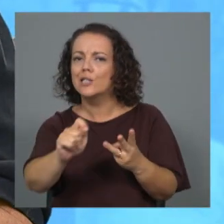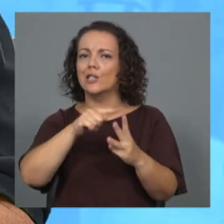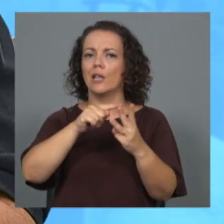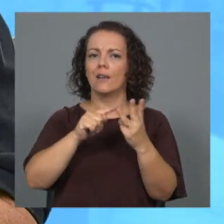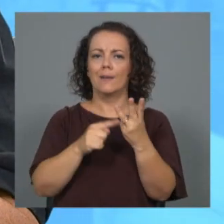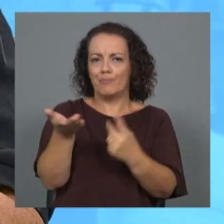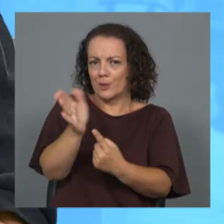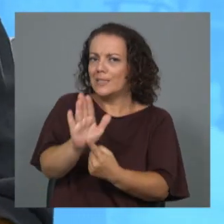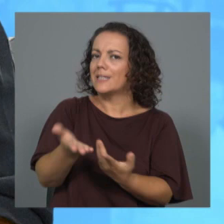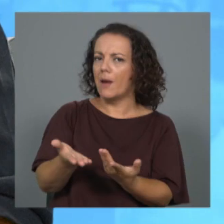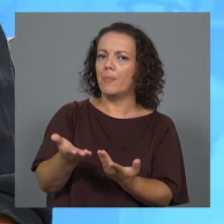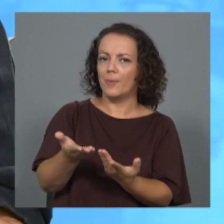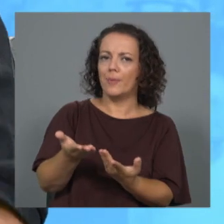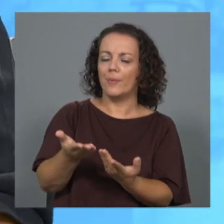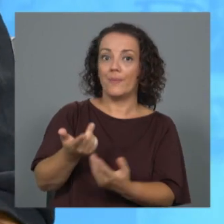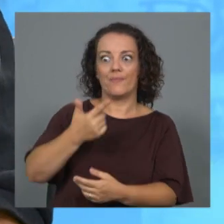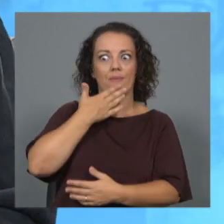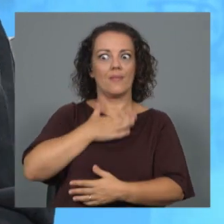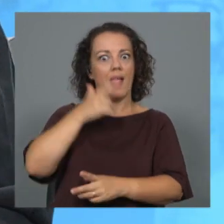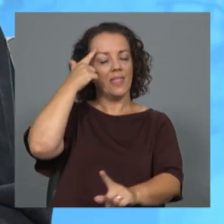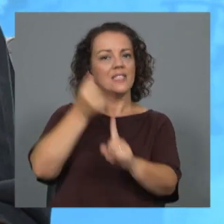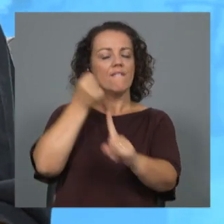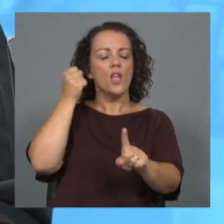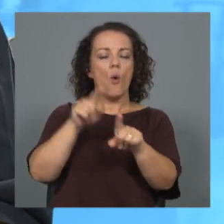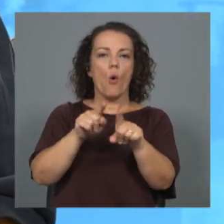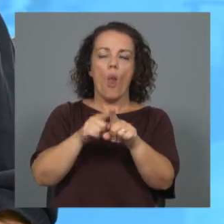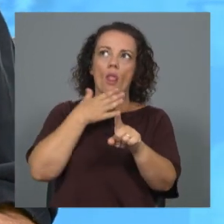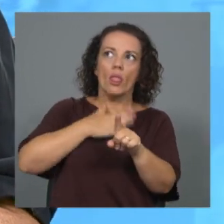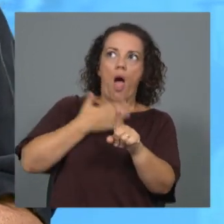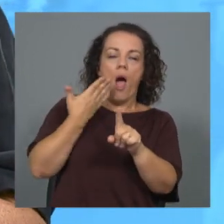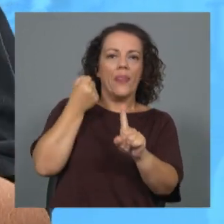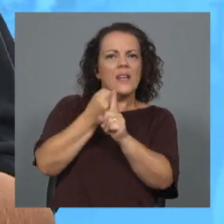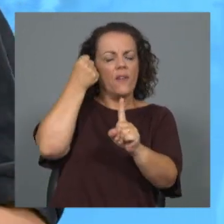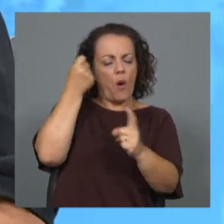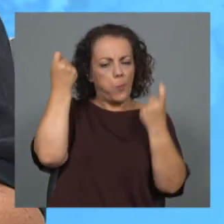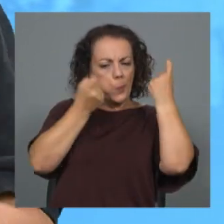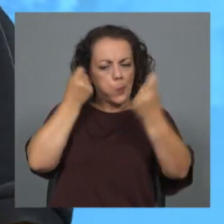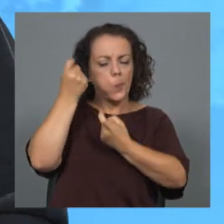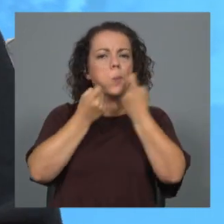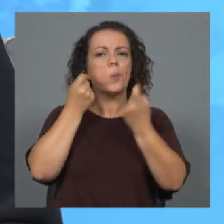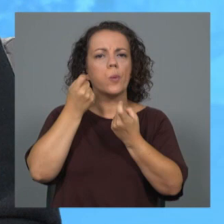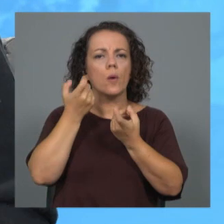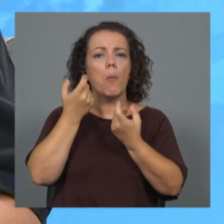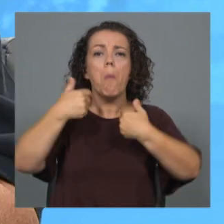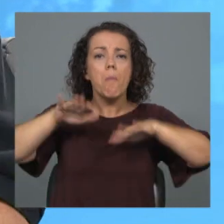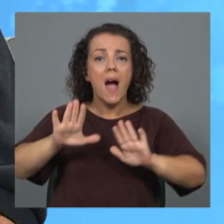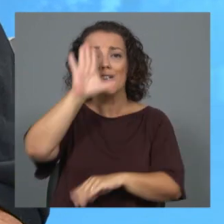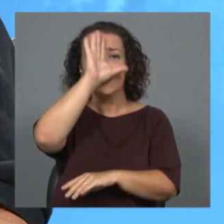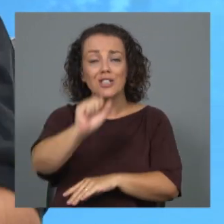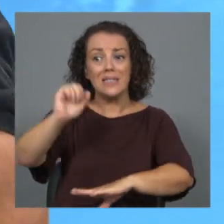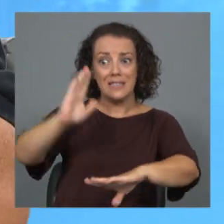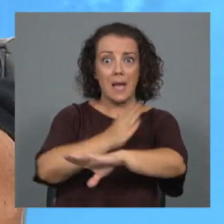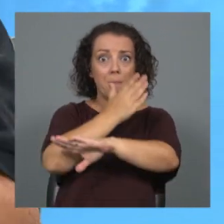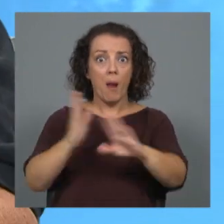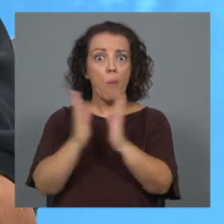esse desafio, esse desidrato, esse repto. Também o Estado laico tem que perceber